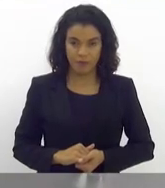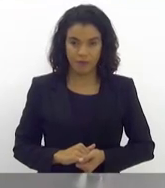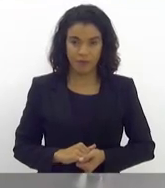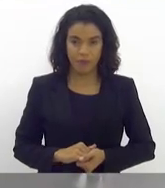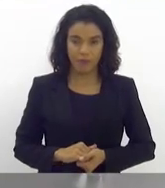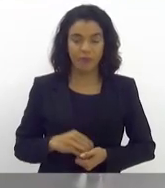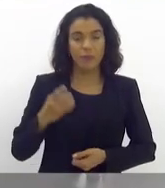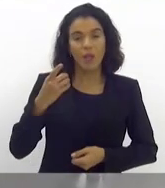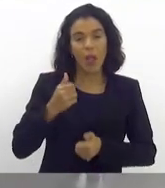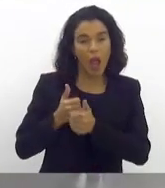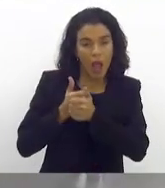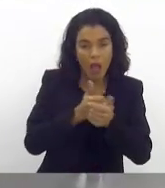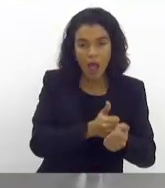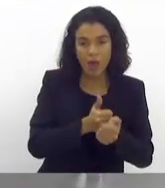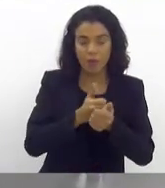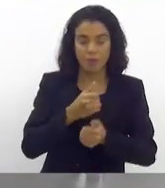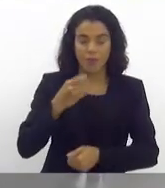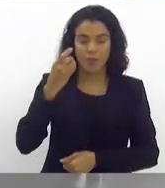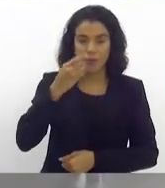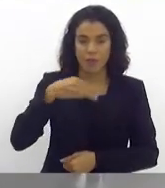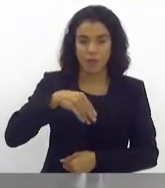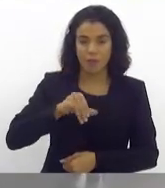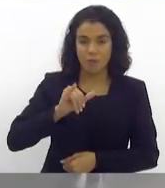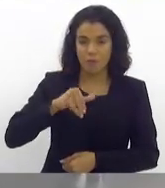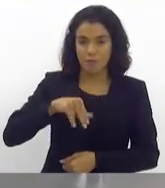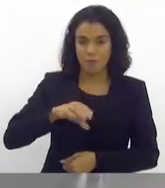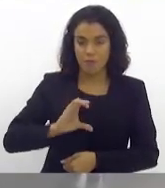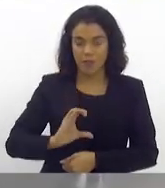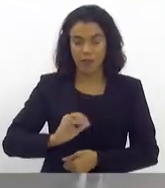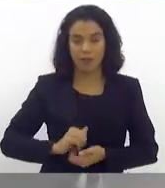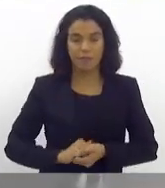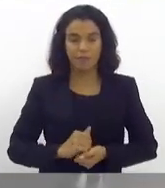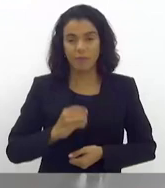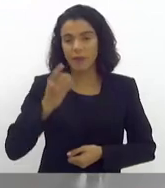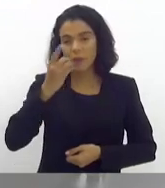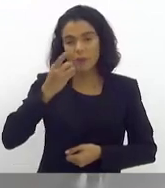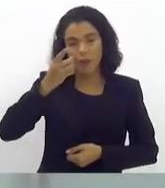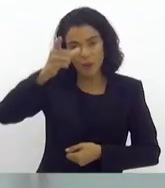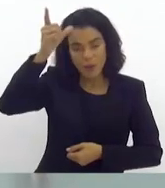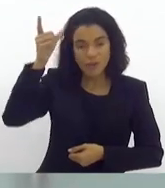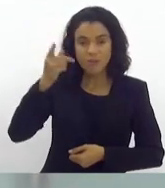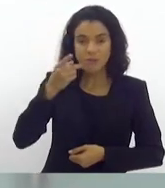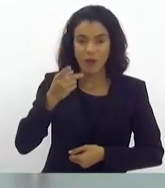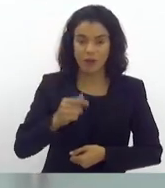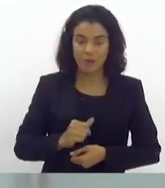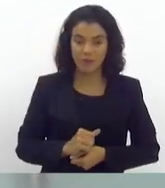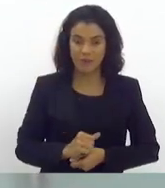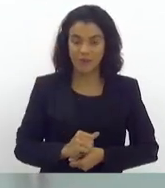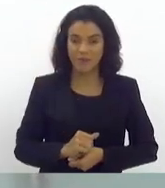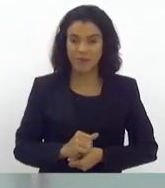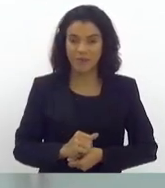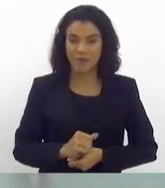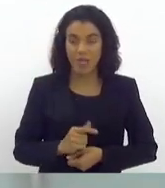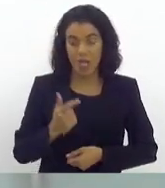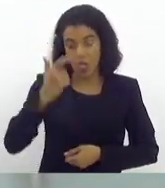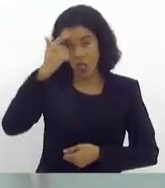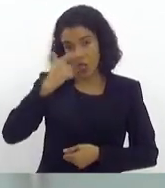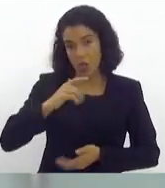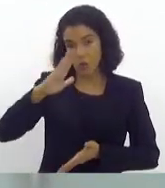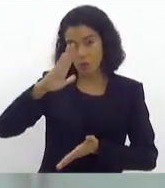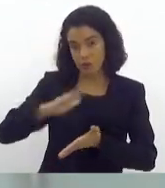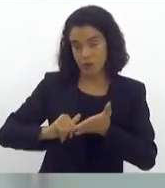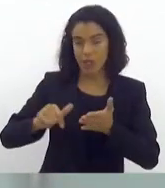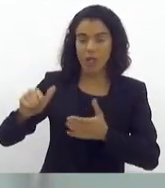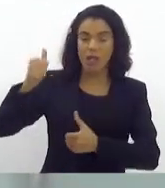Deputado Mink. Como vota deputado Luiz Paulo? O Mink trocou... Eu suprimi e ele autorizou.